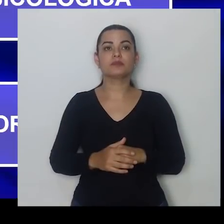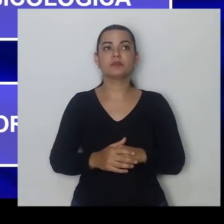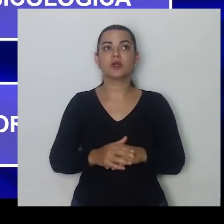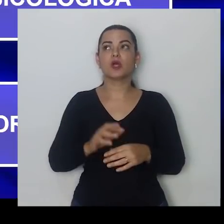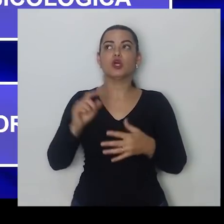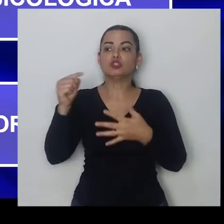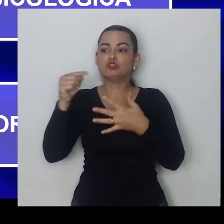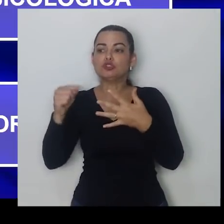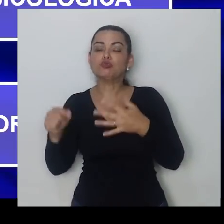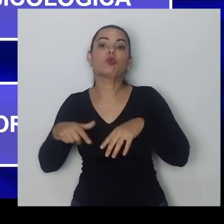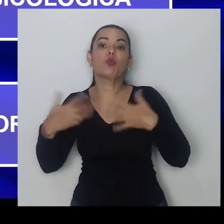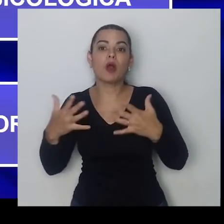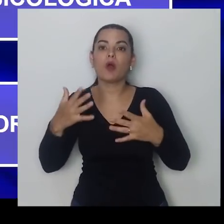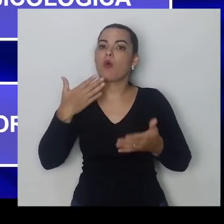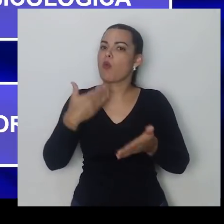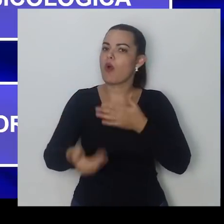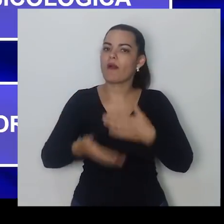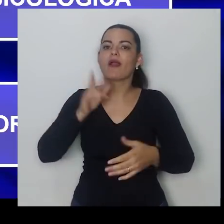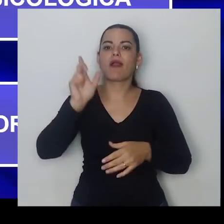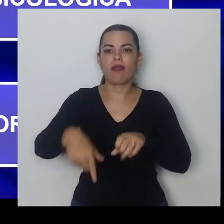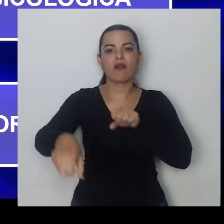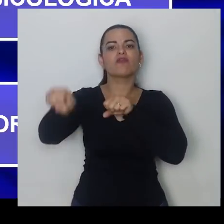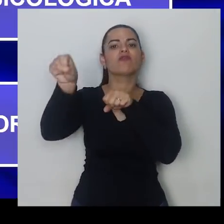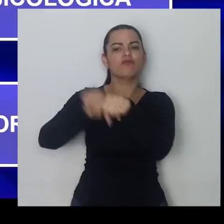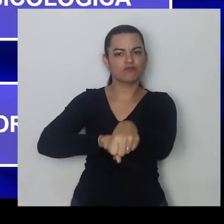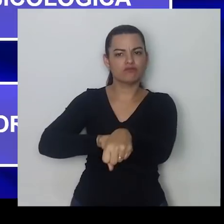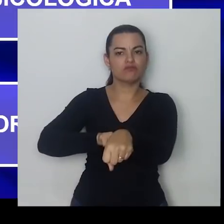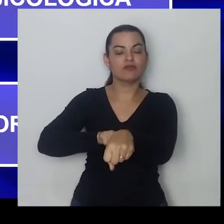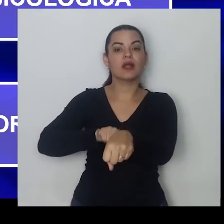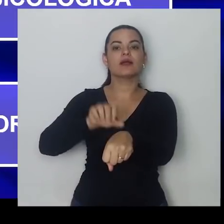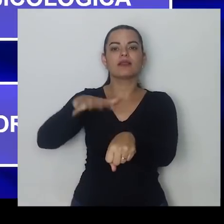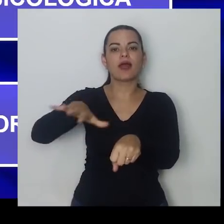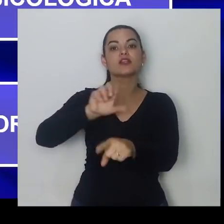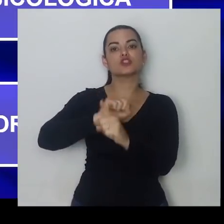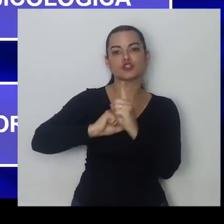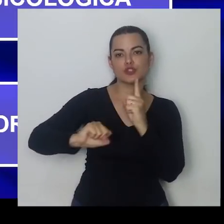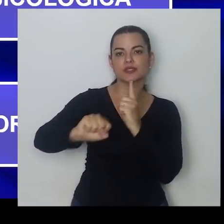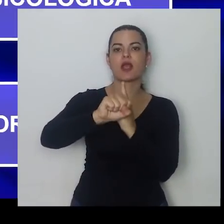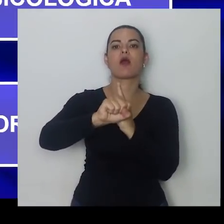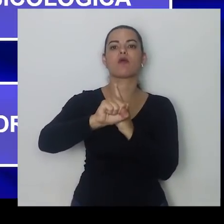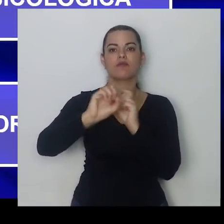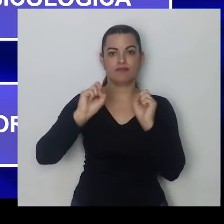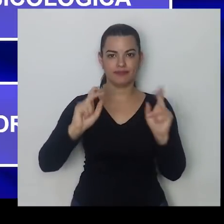qual é uma forma de violência, é uma violência